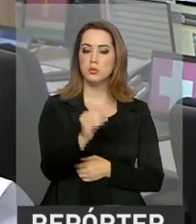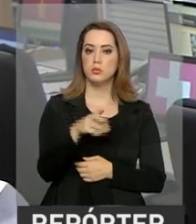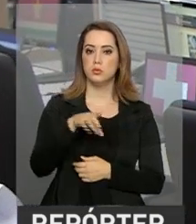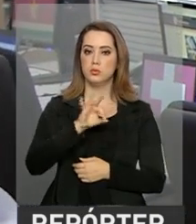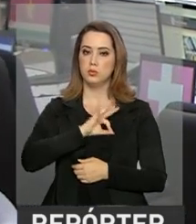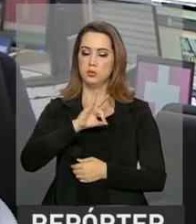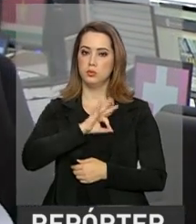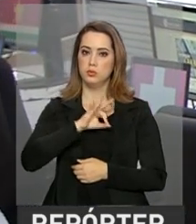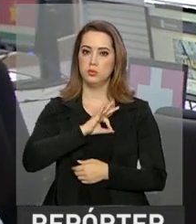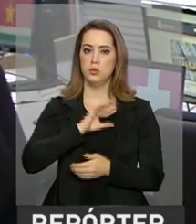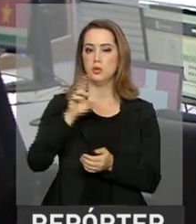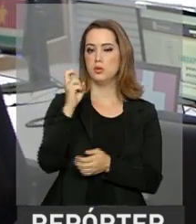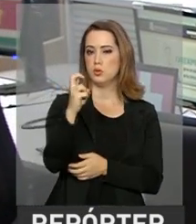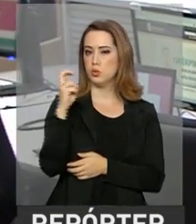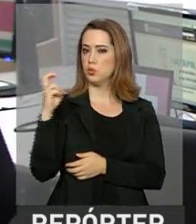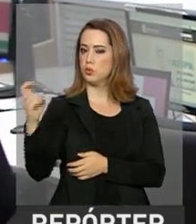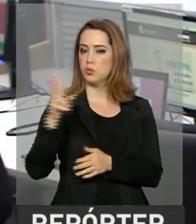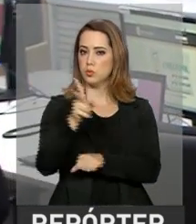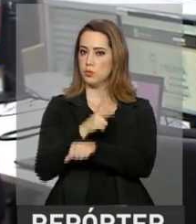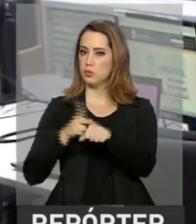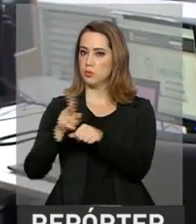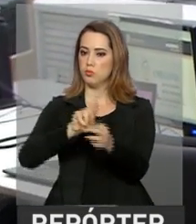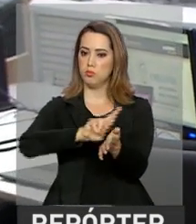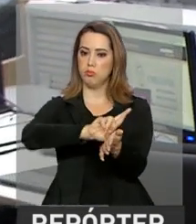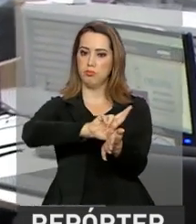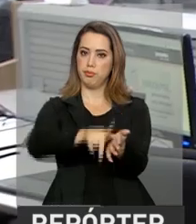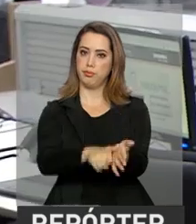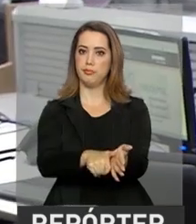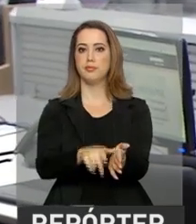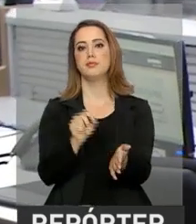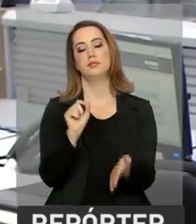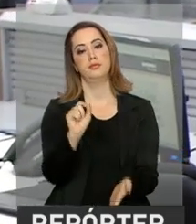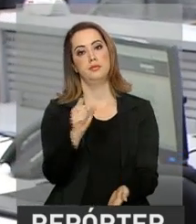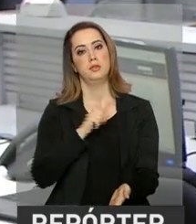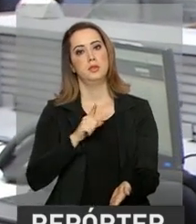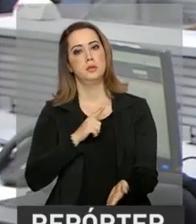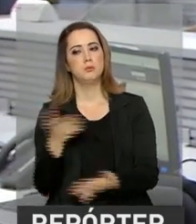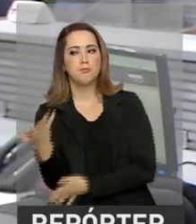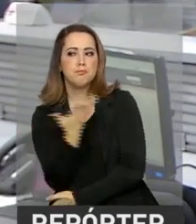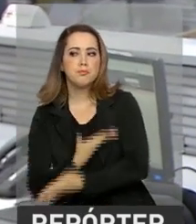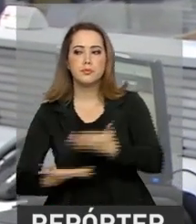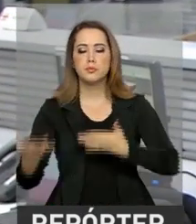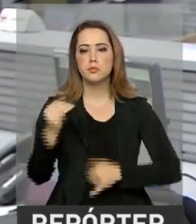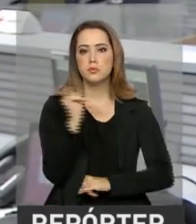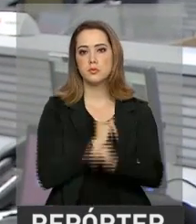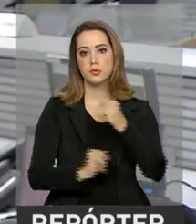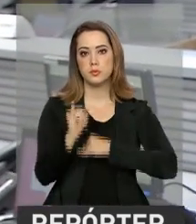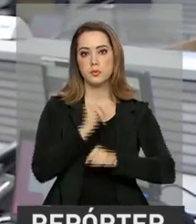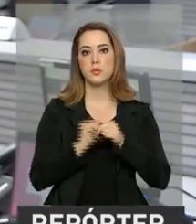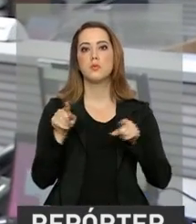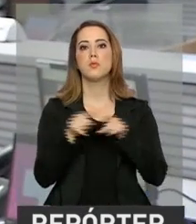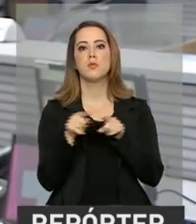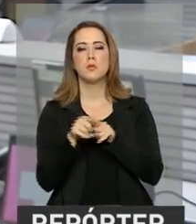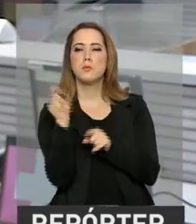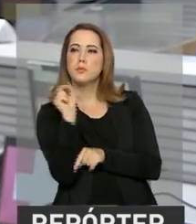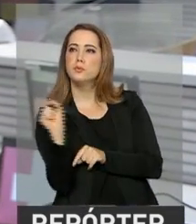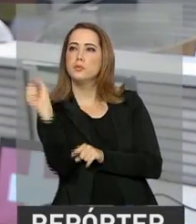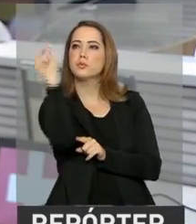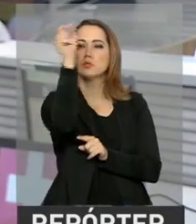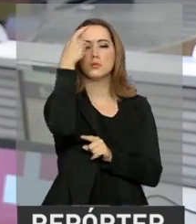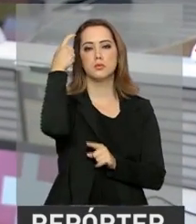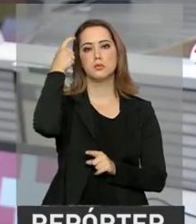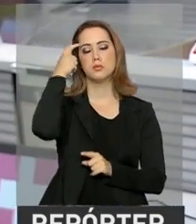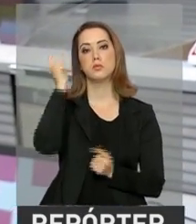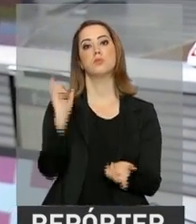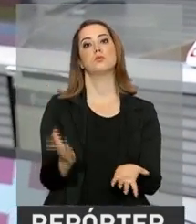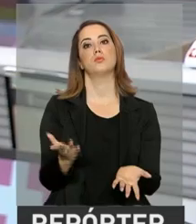de 55 países. A ideia é agilizar a troca, o cruzamento de informações e também o mapeamento de inteligência. E